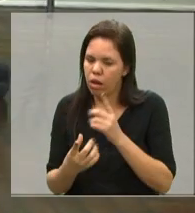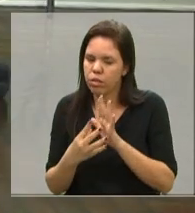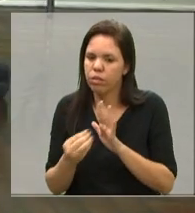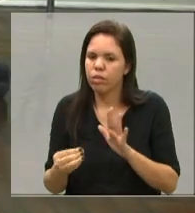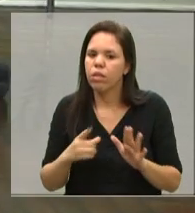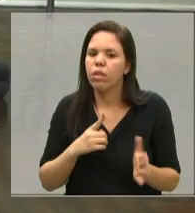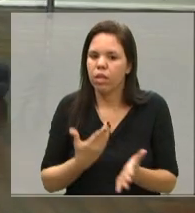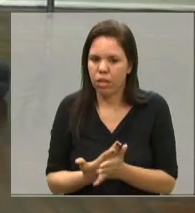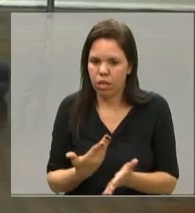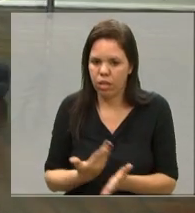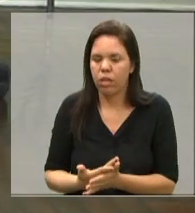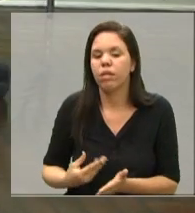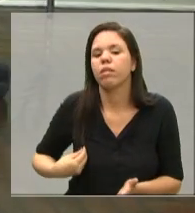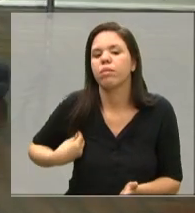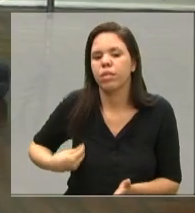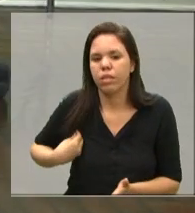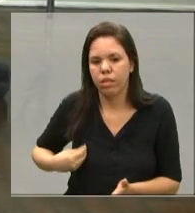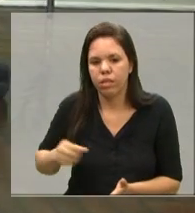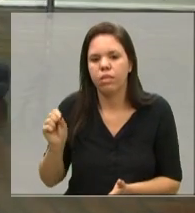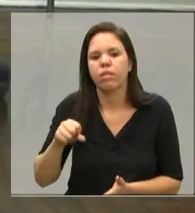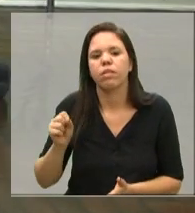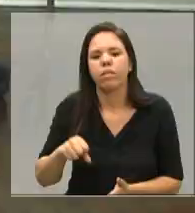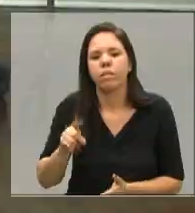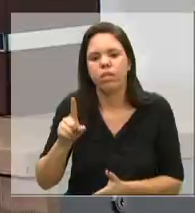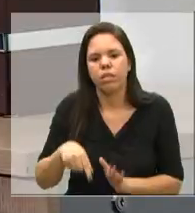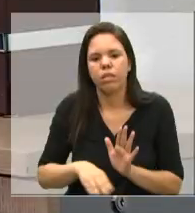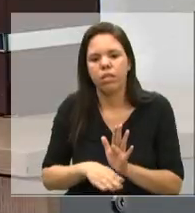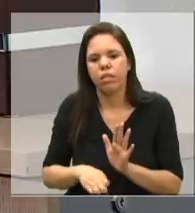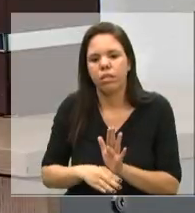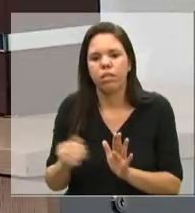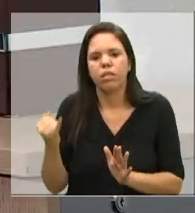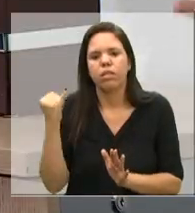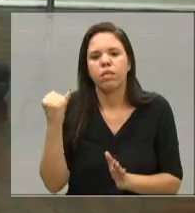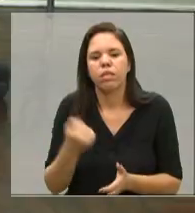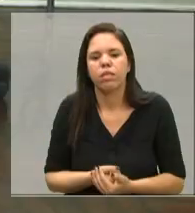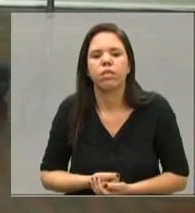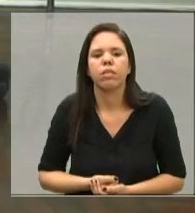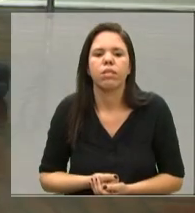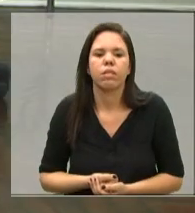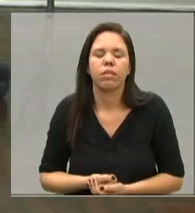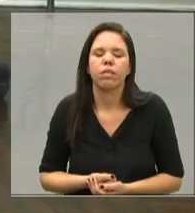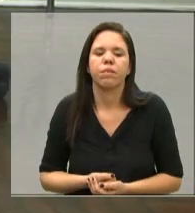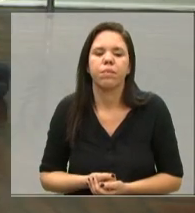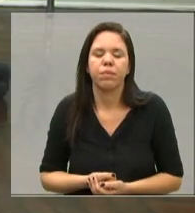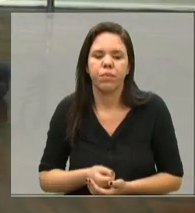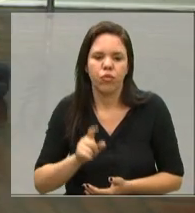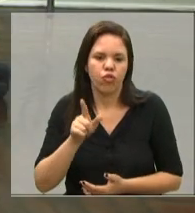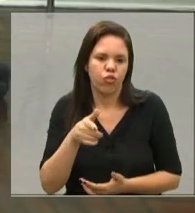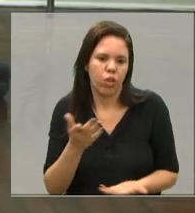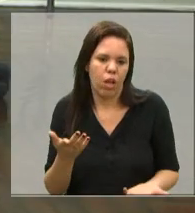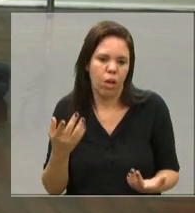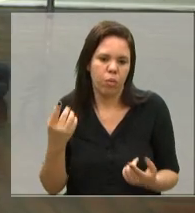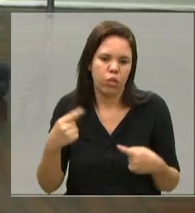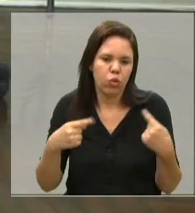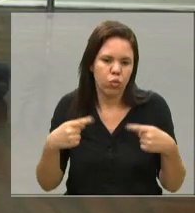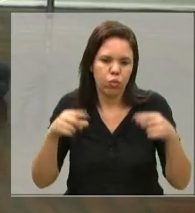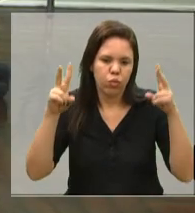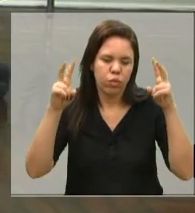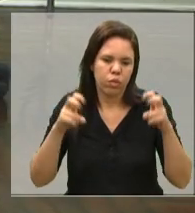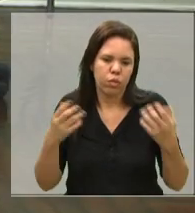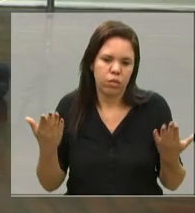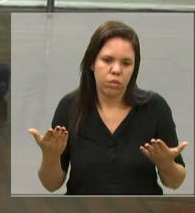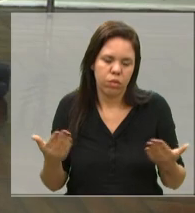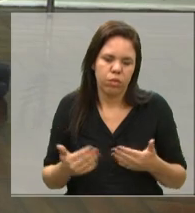aulas presenciais, híbridos, né? Temos modelos Isso também híbridos. É importante, Também. E essa já é uma discussão mais